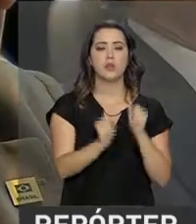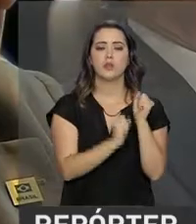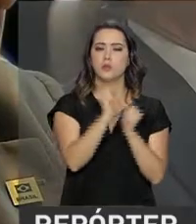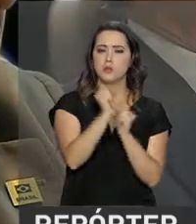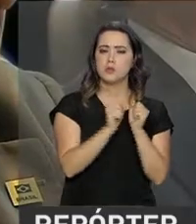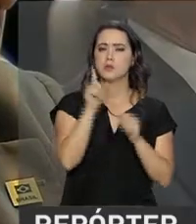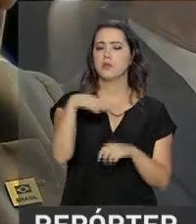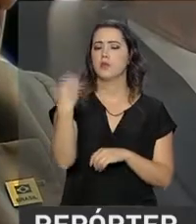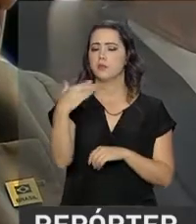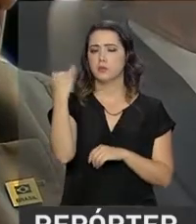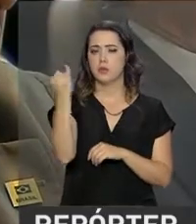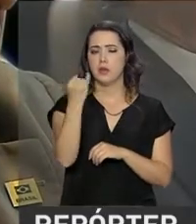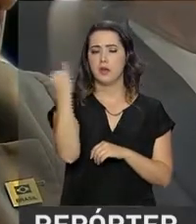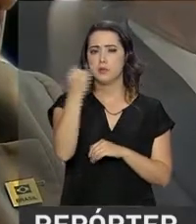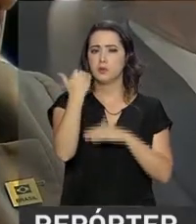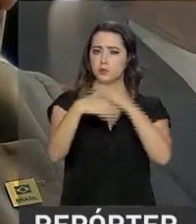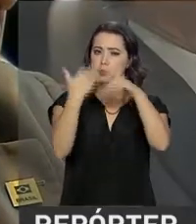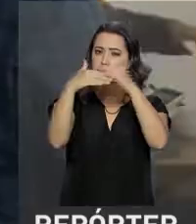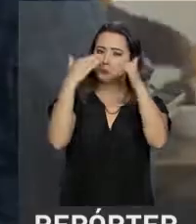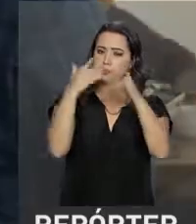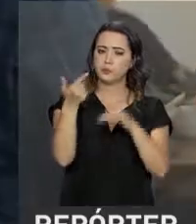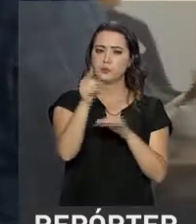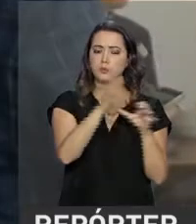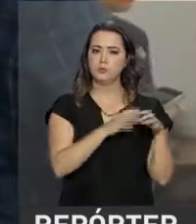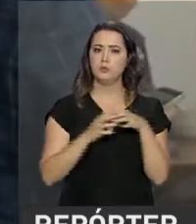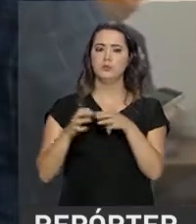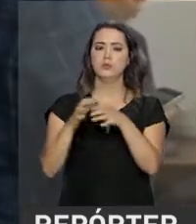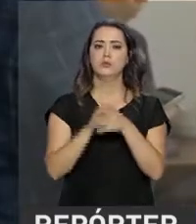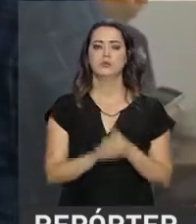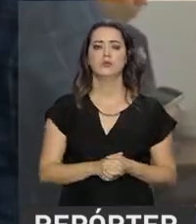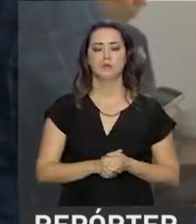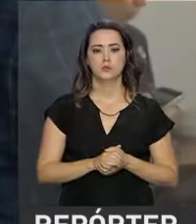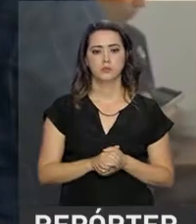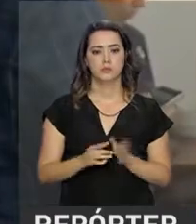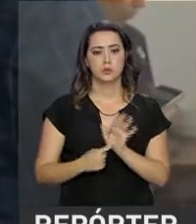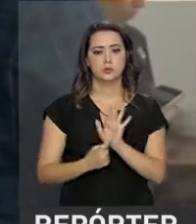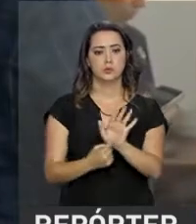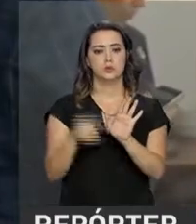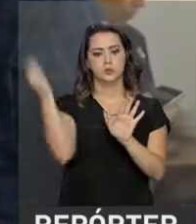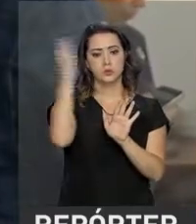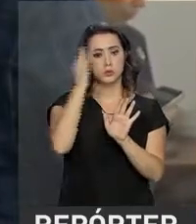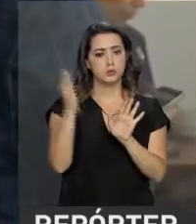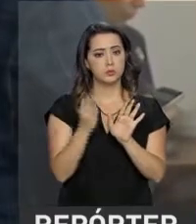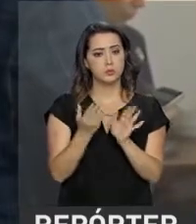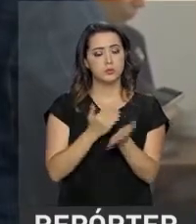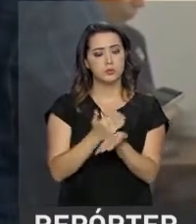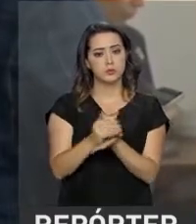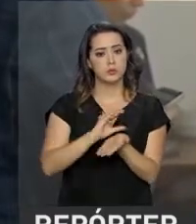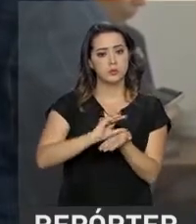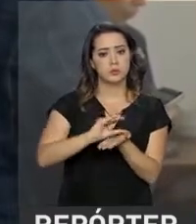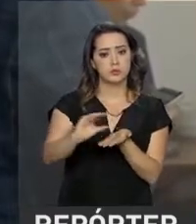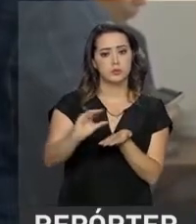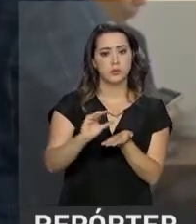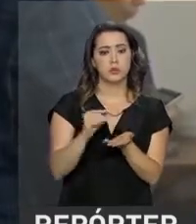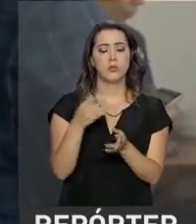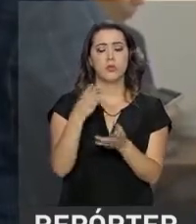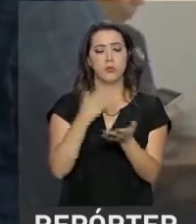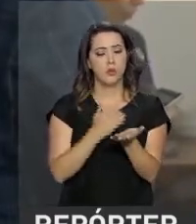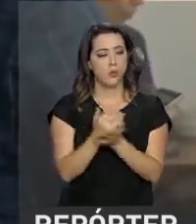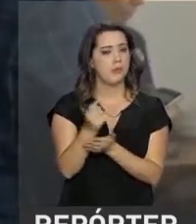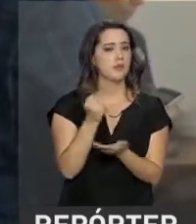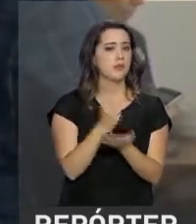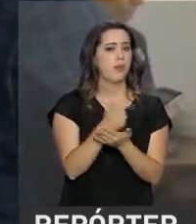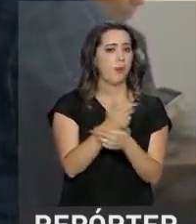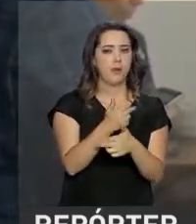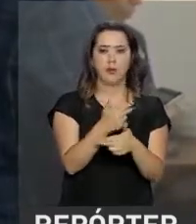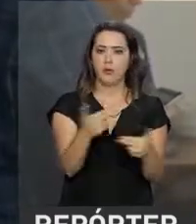porque estimulam o crescimento de outras áreas. Isso mostra que o Brasil começa a investir e começa a comprar